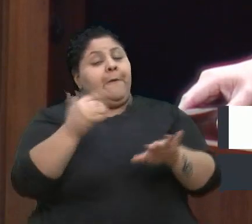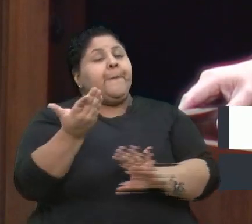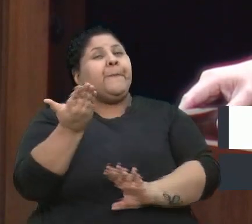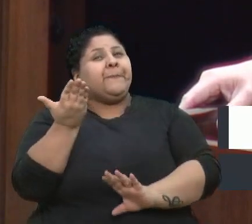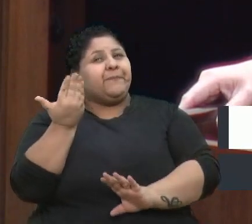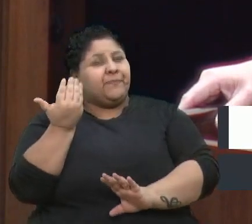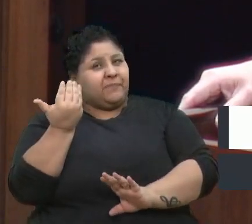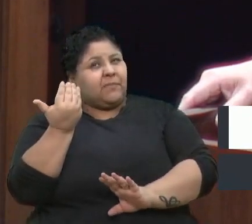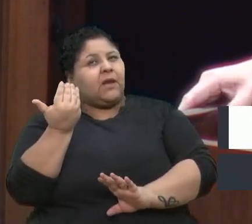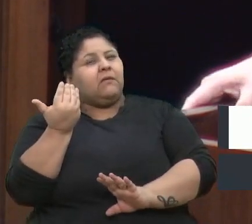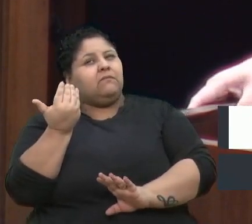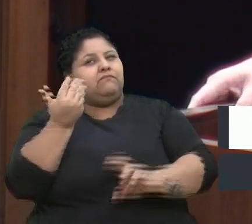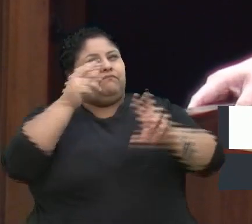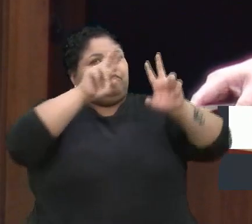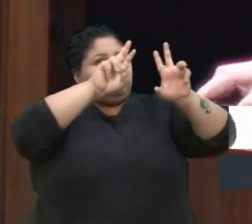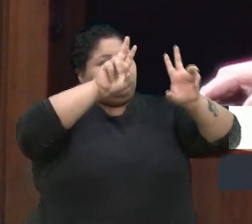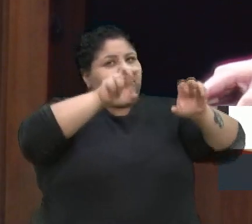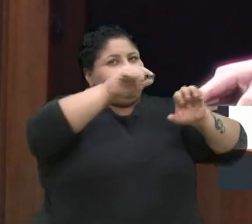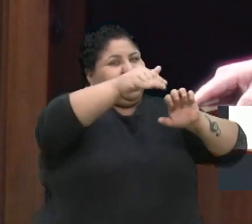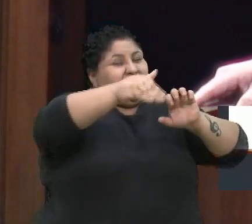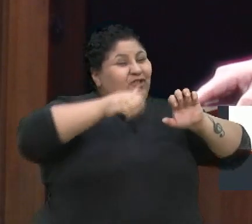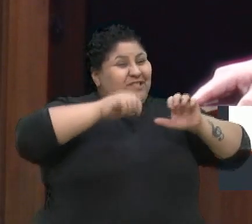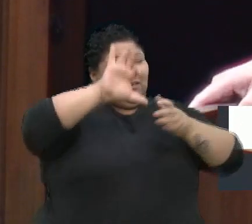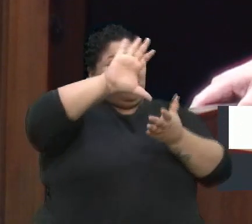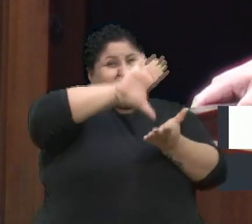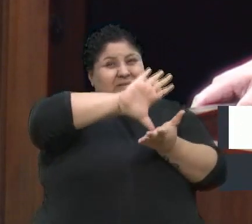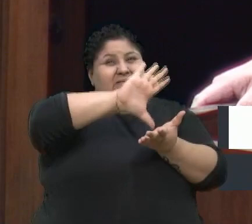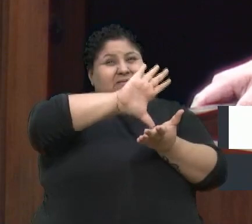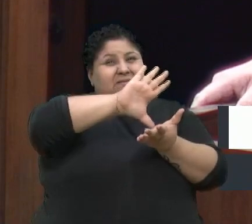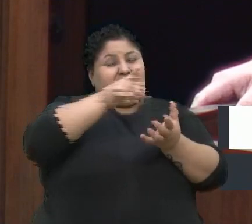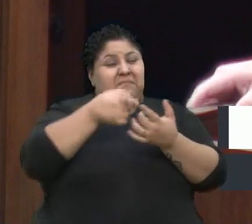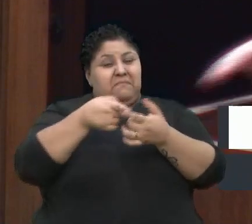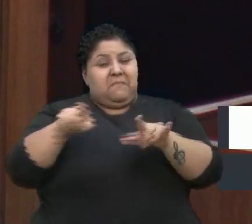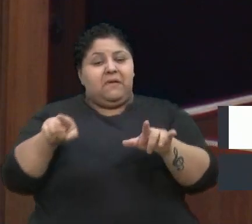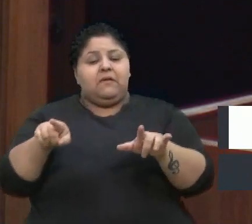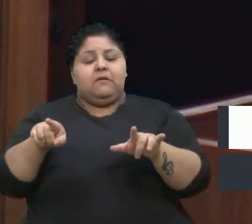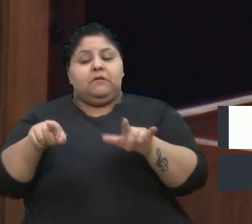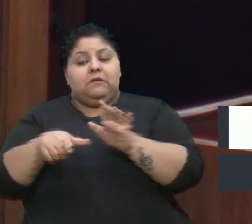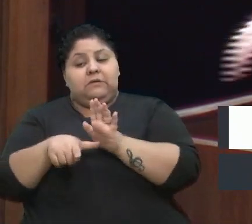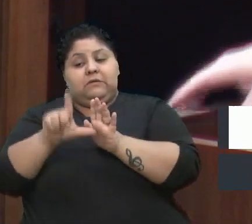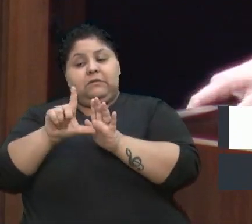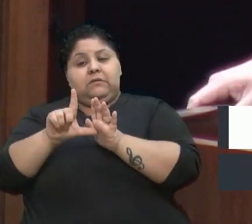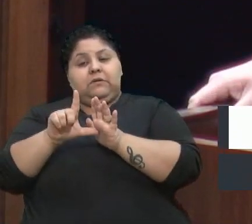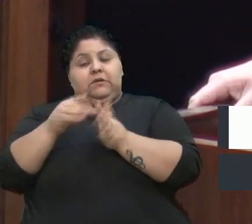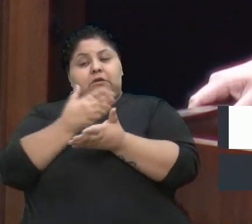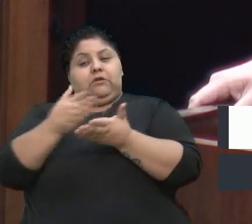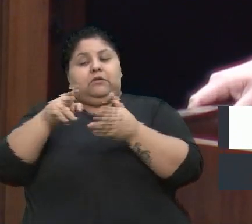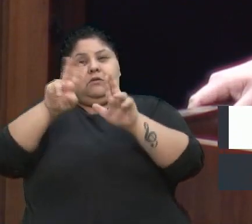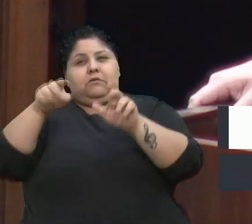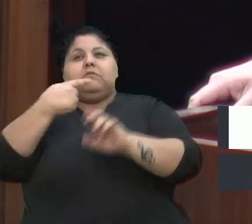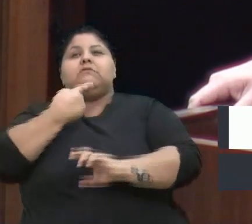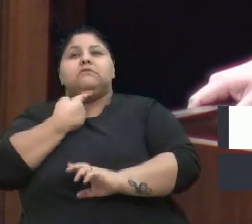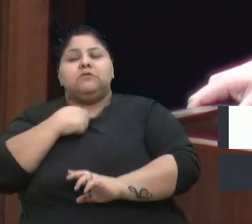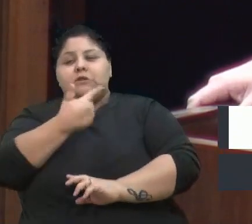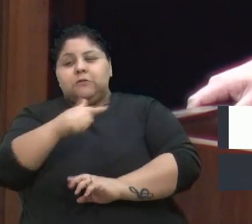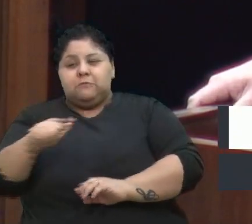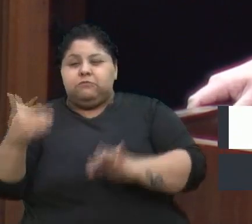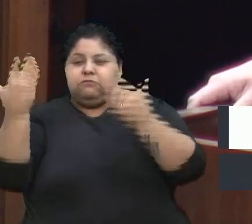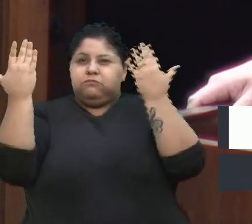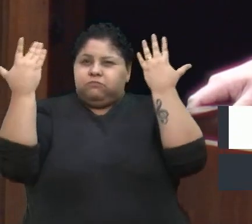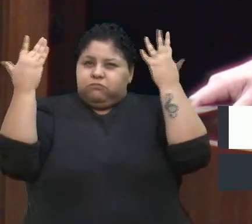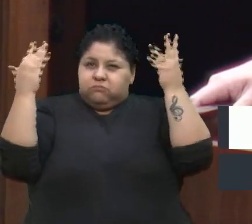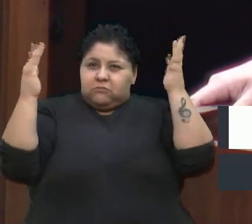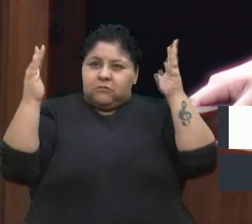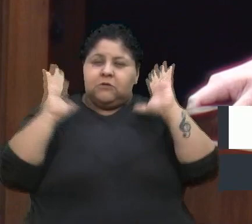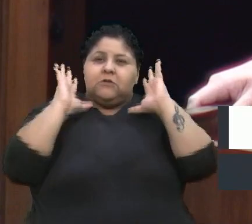que tange à adoção das praças. Mas, antes de entrar nesse assunto, gostaria novamente de parabenizar